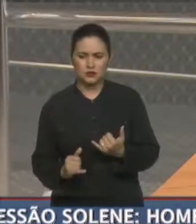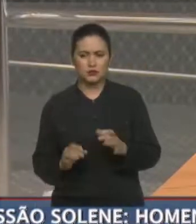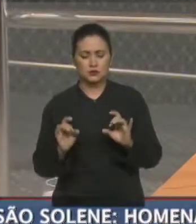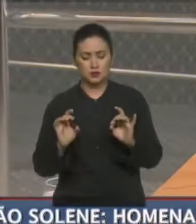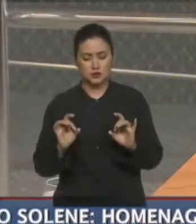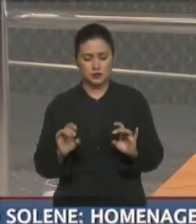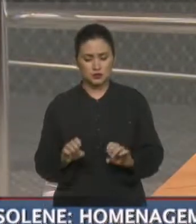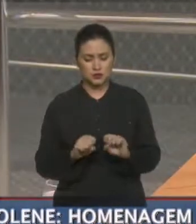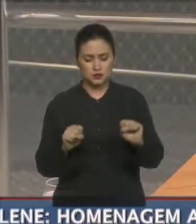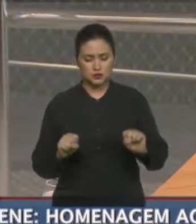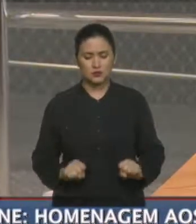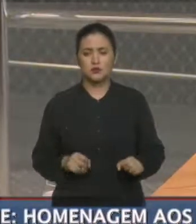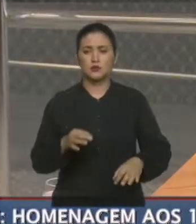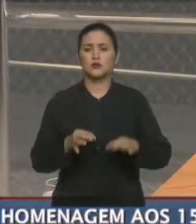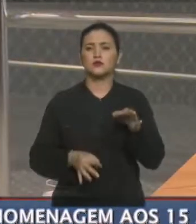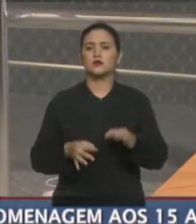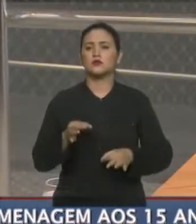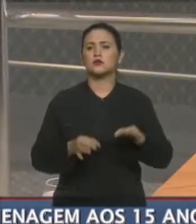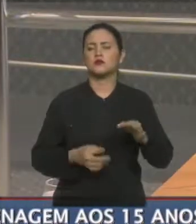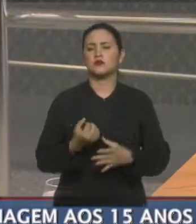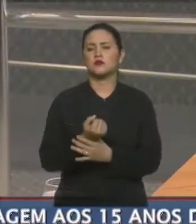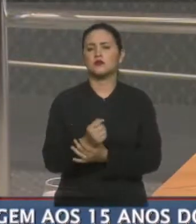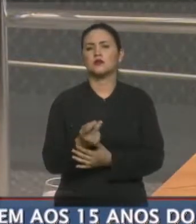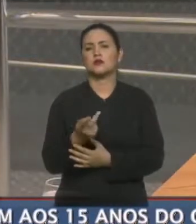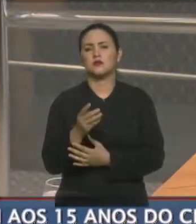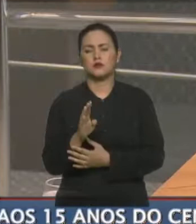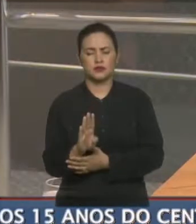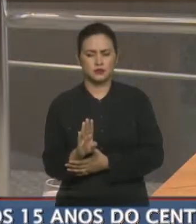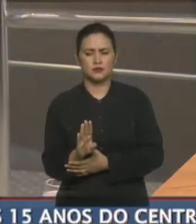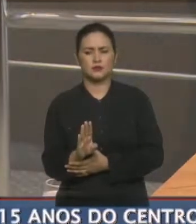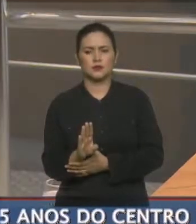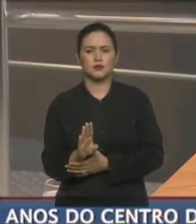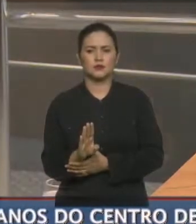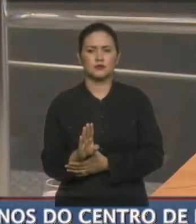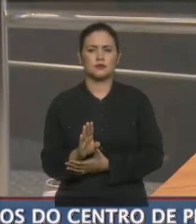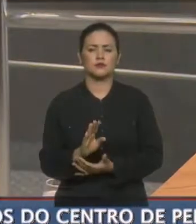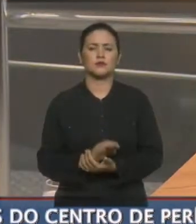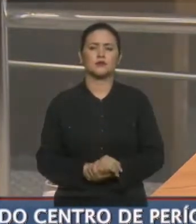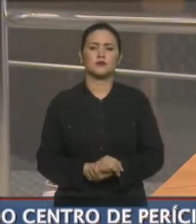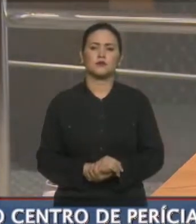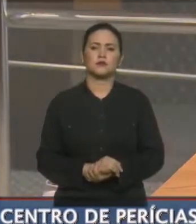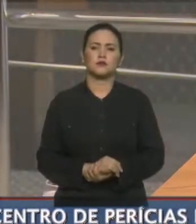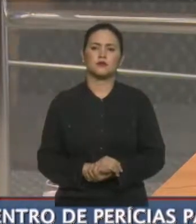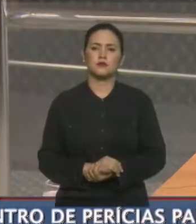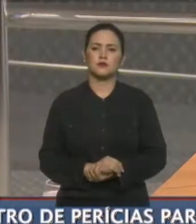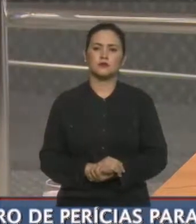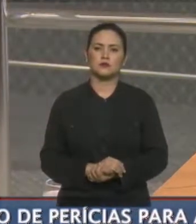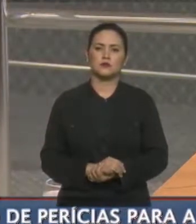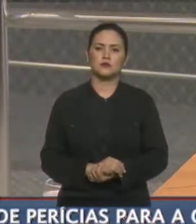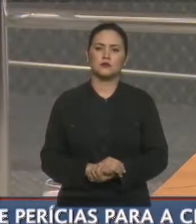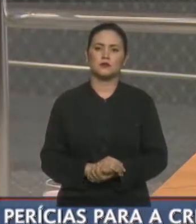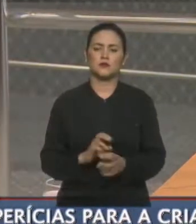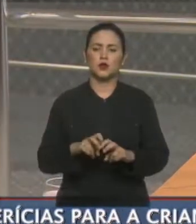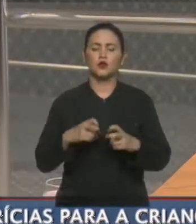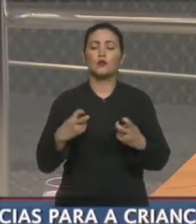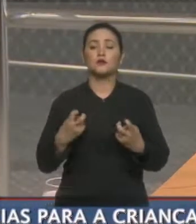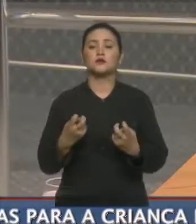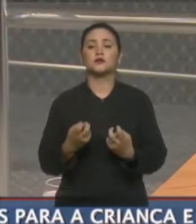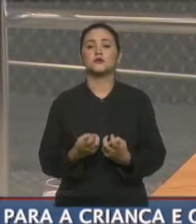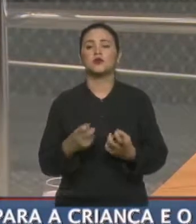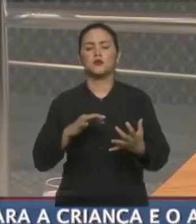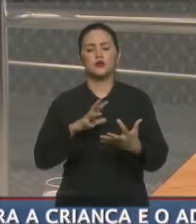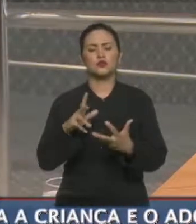justiça e segurança pública, como determina a Convenção Internacional sobre os Direitos da Criança, inclusive nos